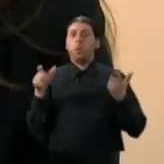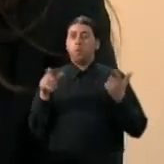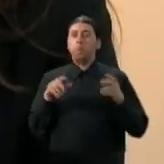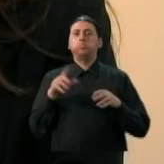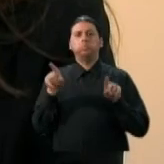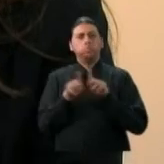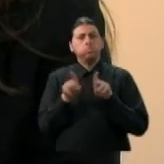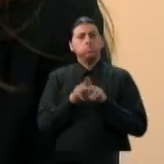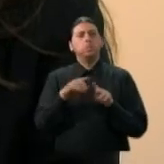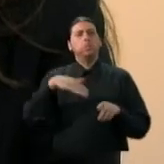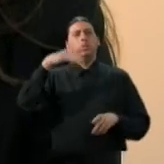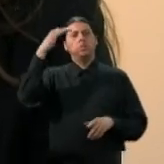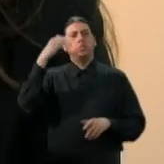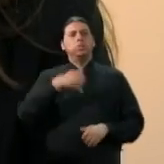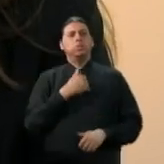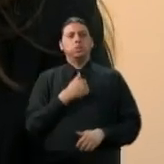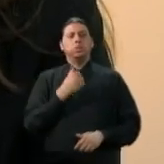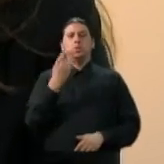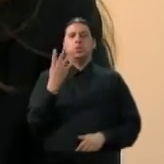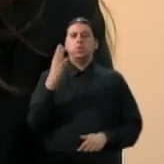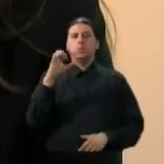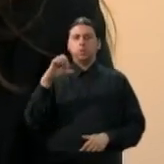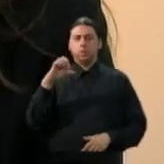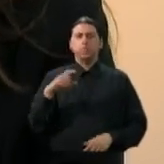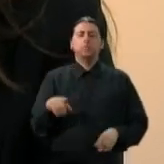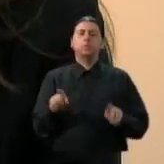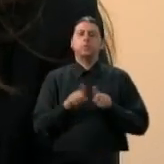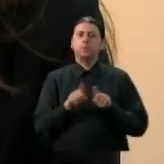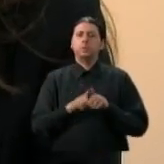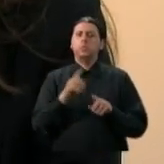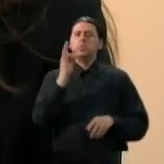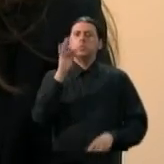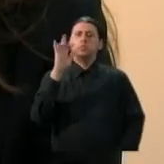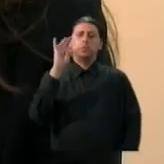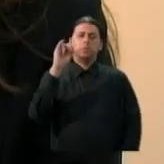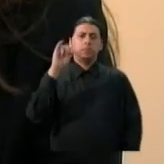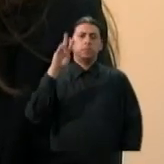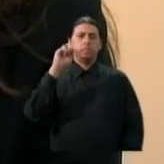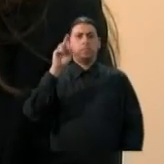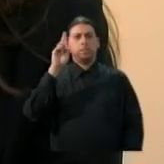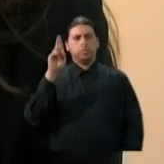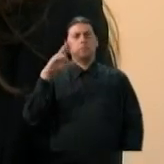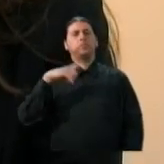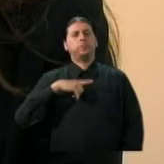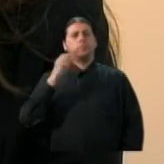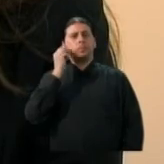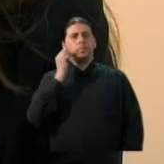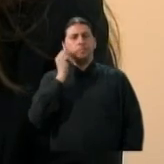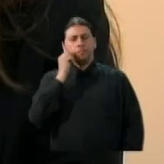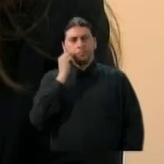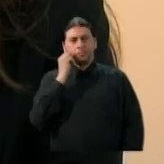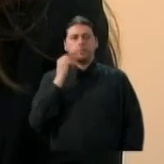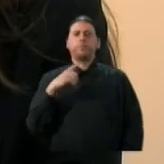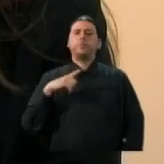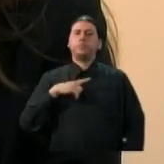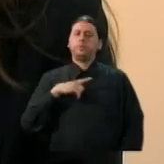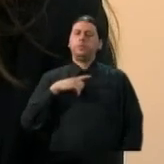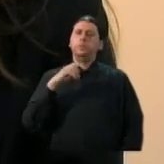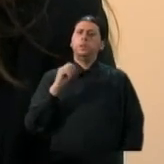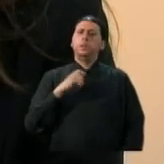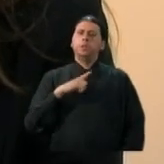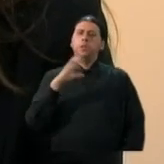49 anos. A tetraviral, que contém sarampo, cachumba, rubéola e